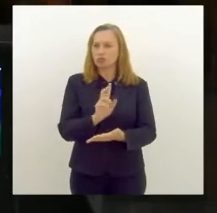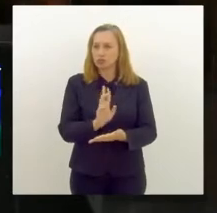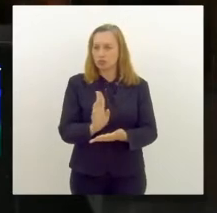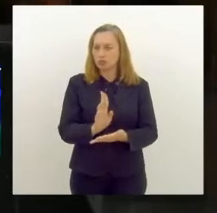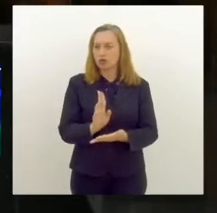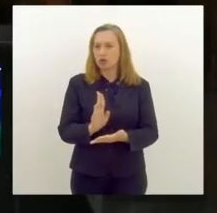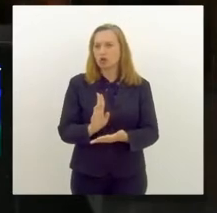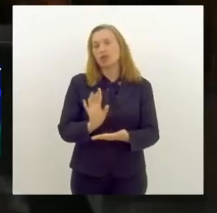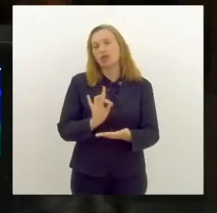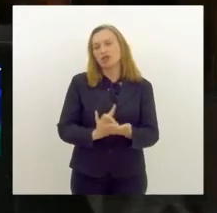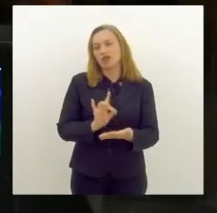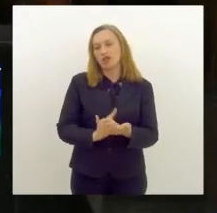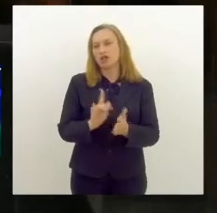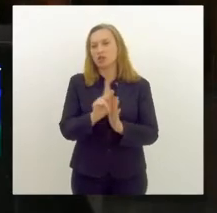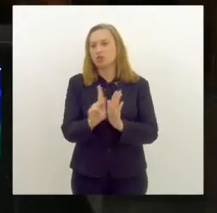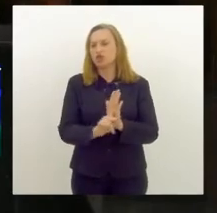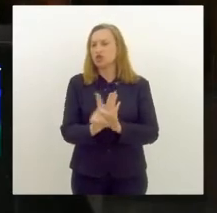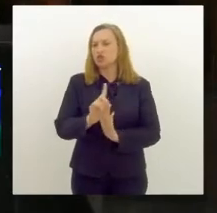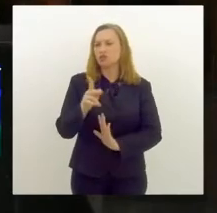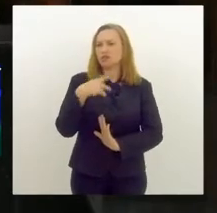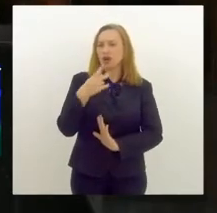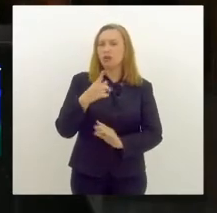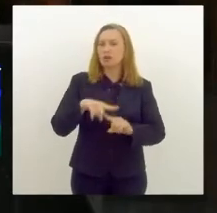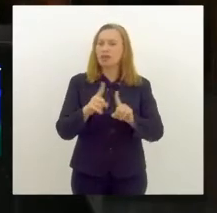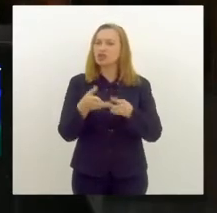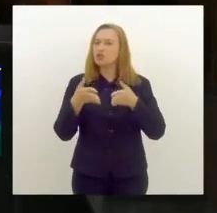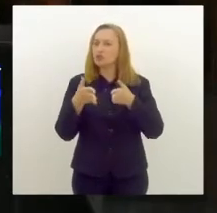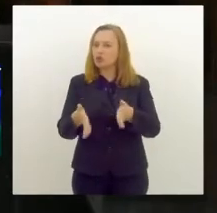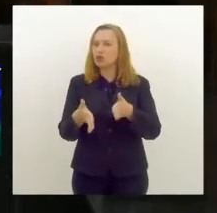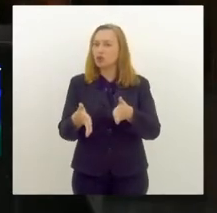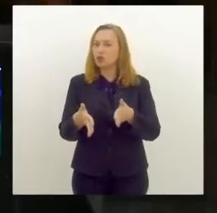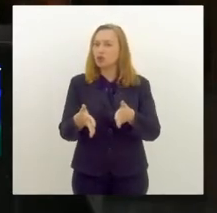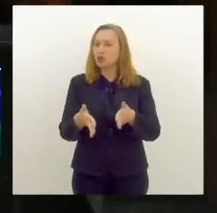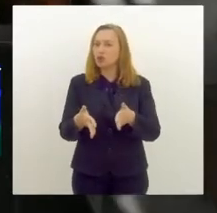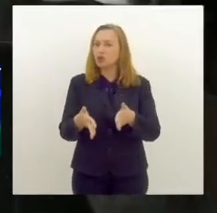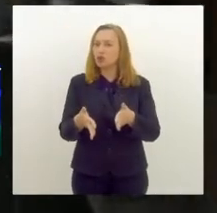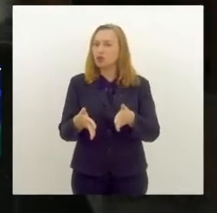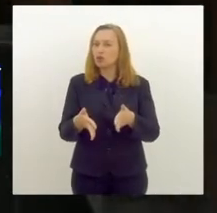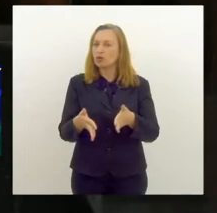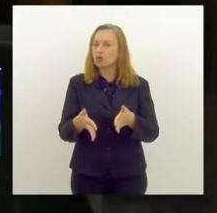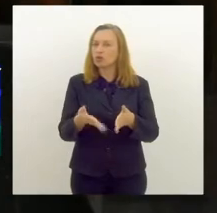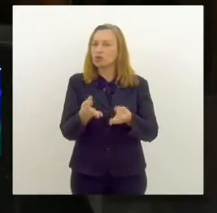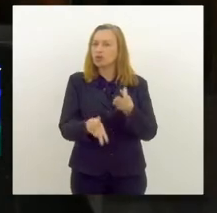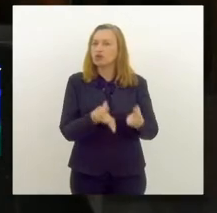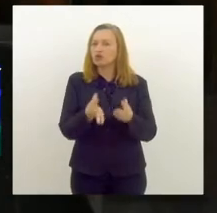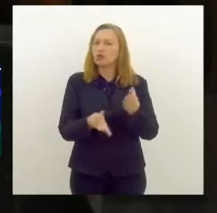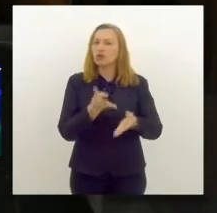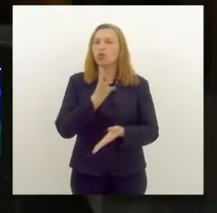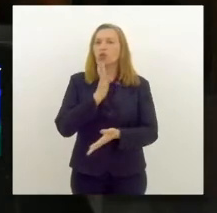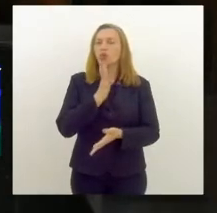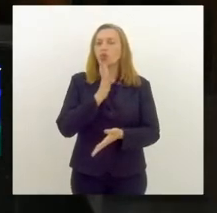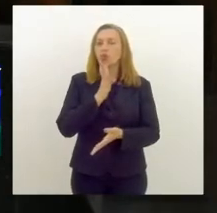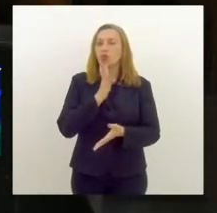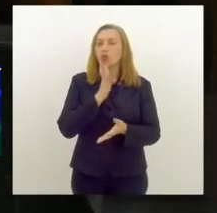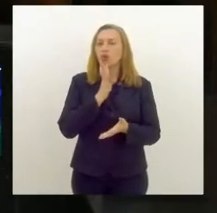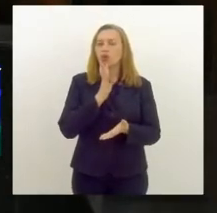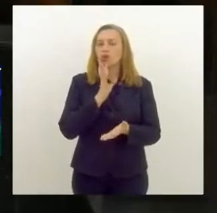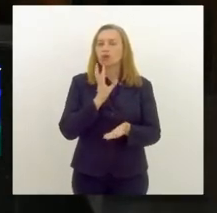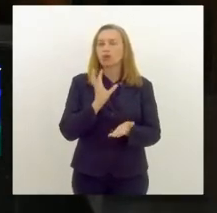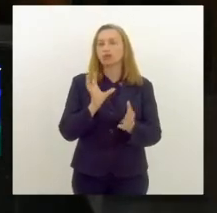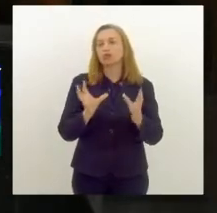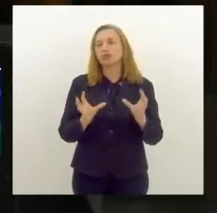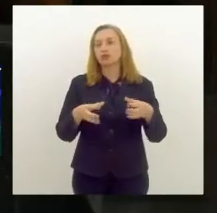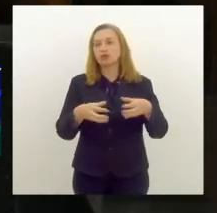não fala explicitamente, mas ele tem como foco as unidades de tratamento conhecidas como comunidades